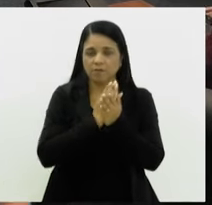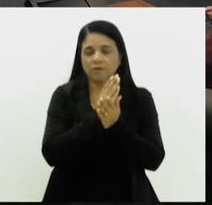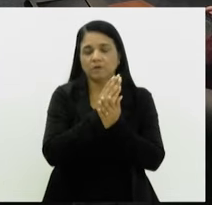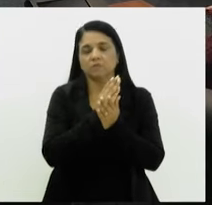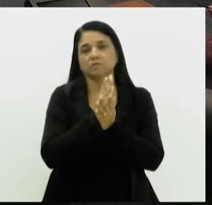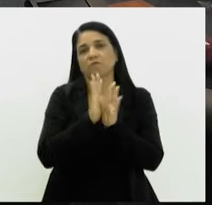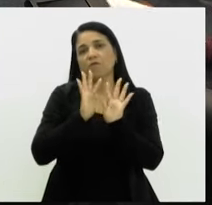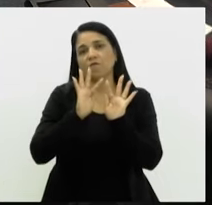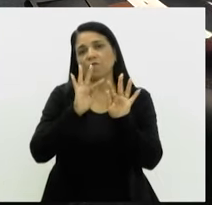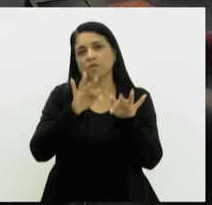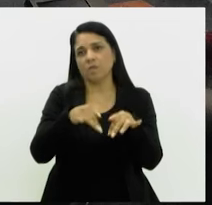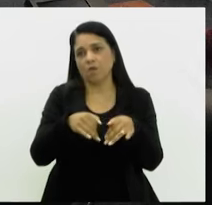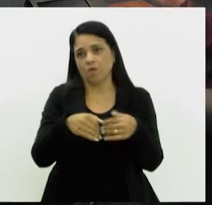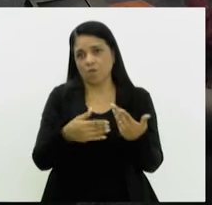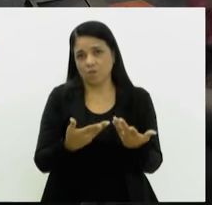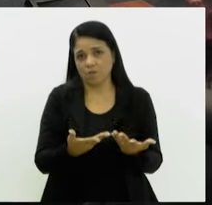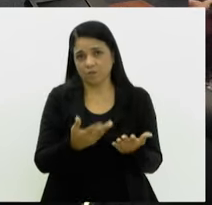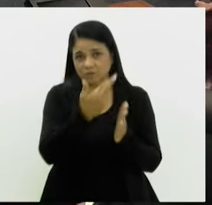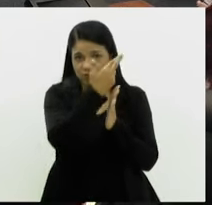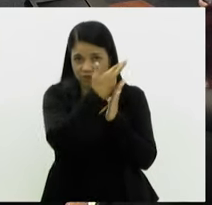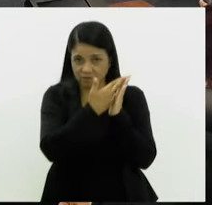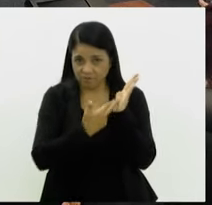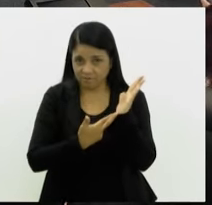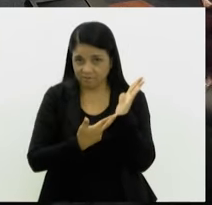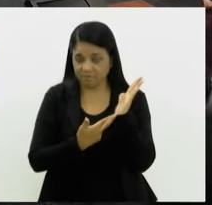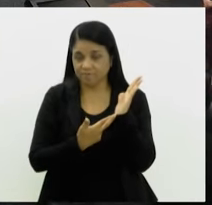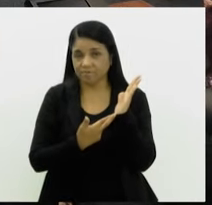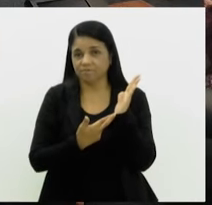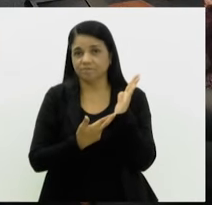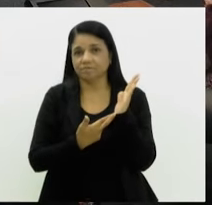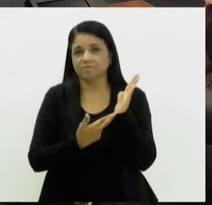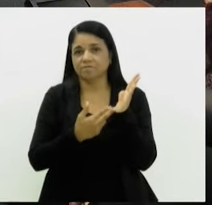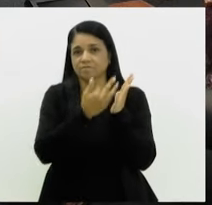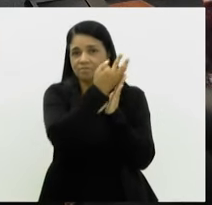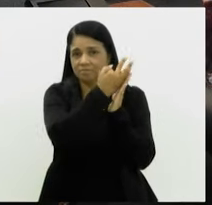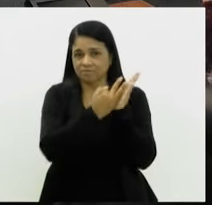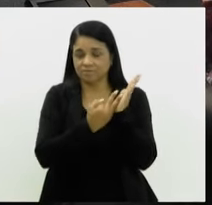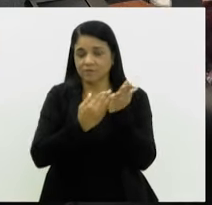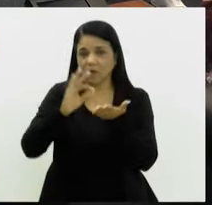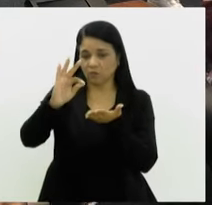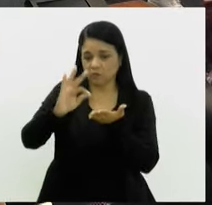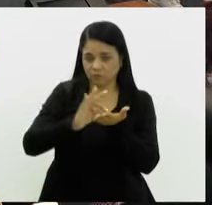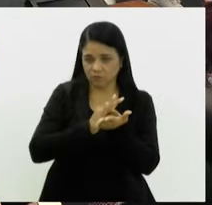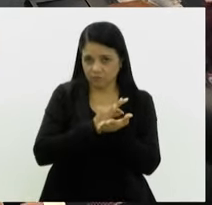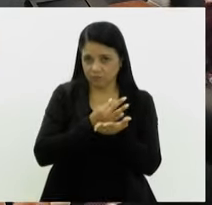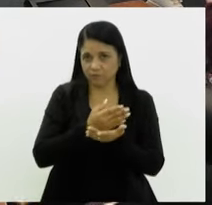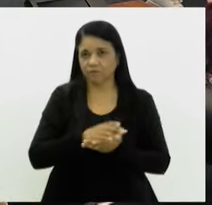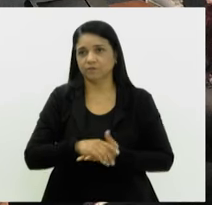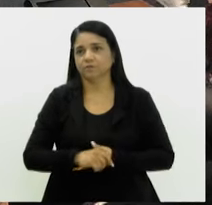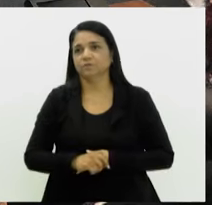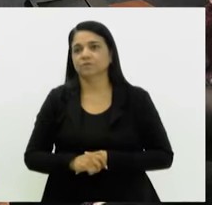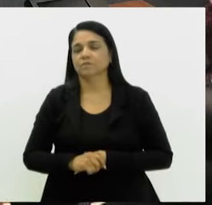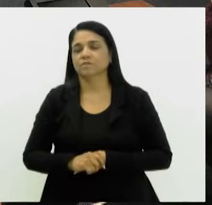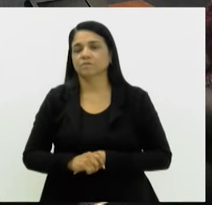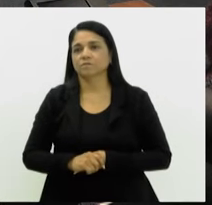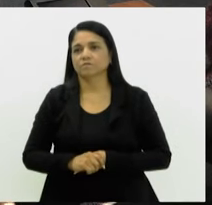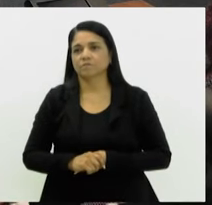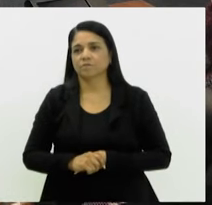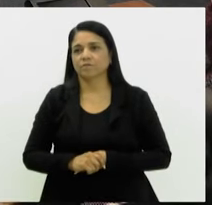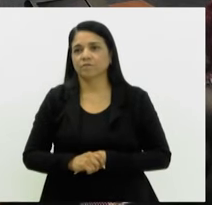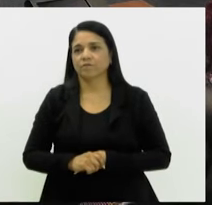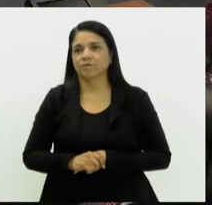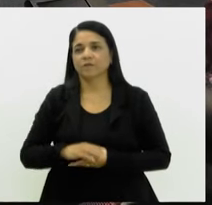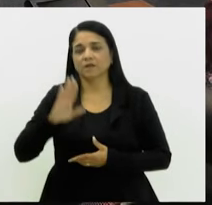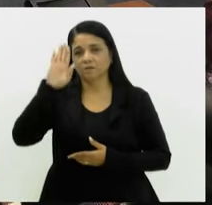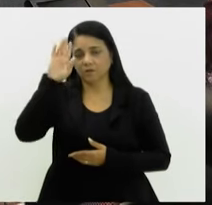Forma final de redação irá a autógrafo. Parabéns, senhora